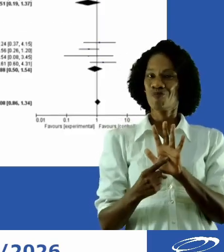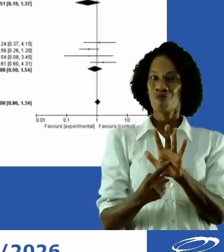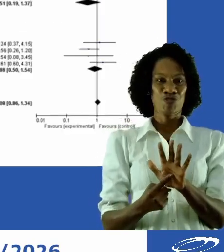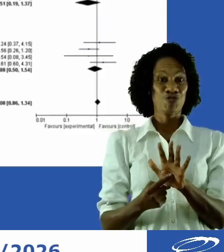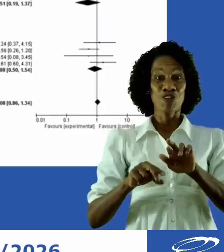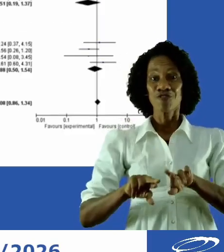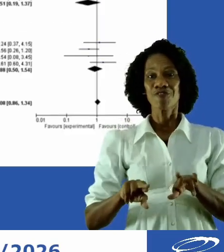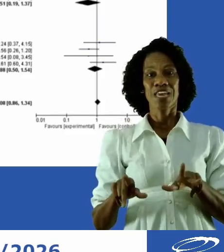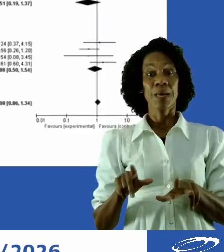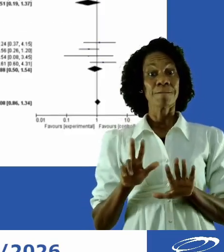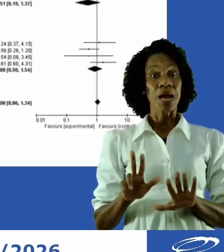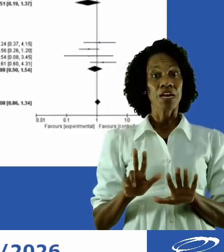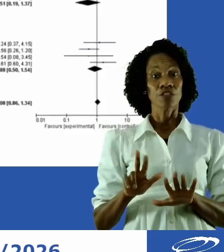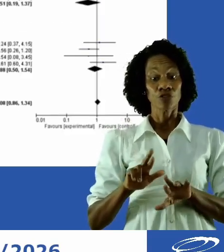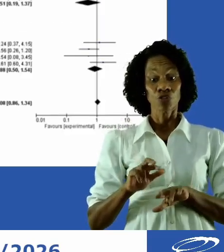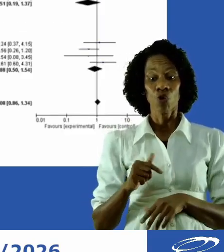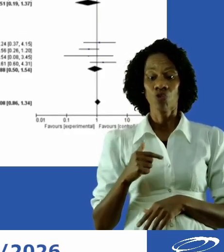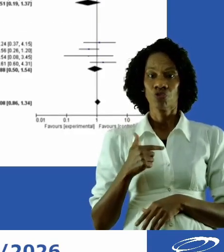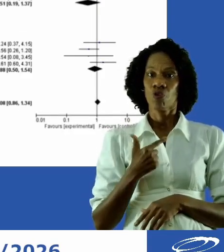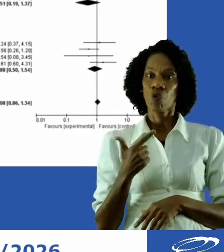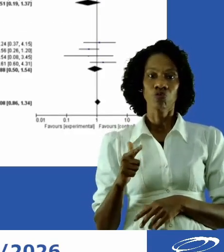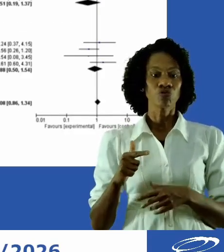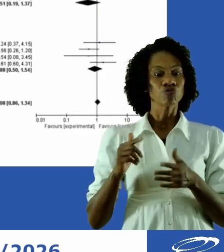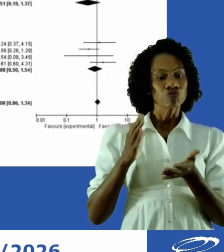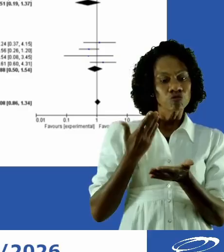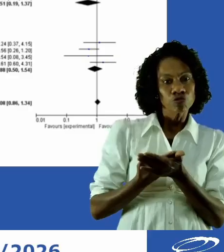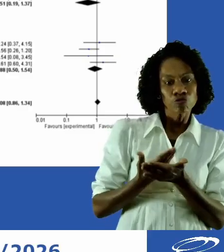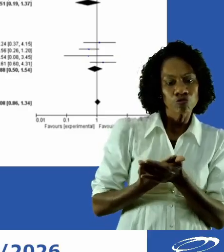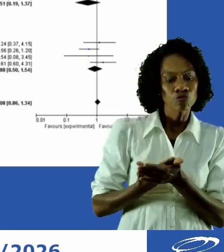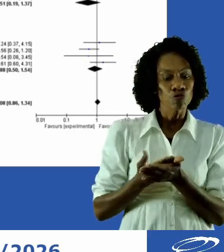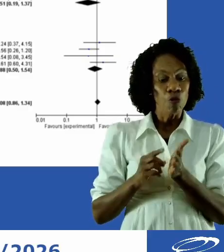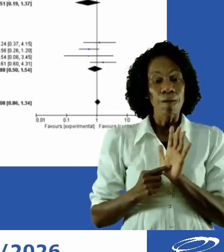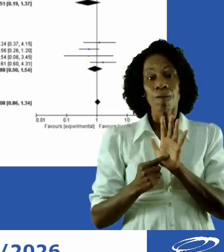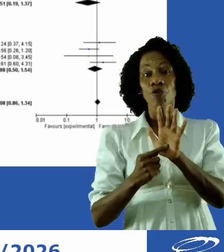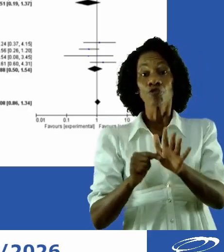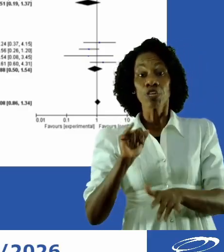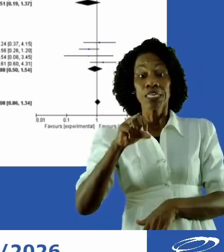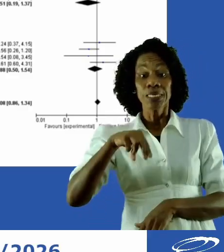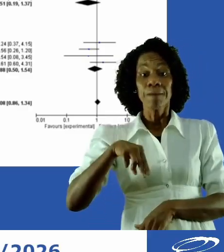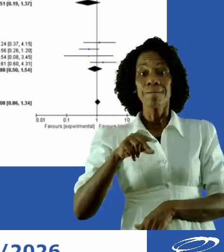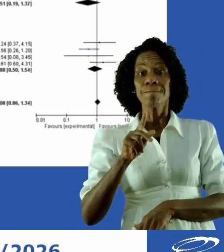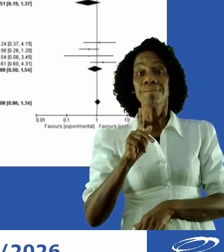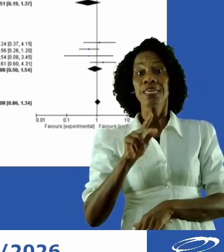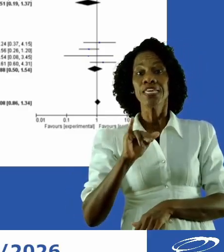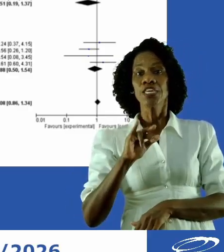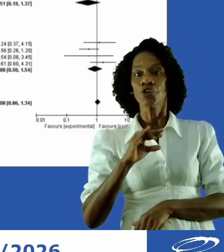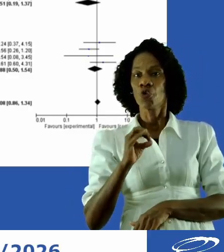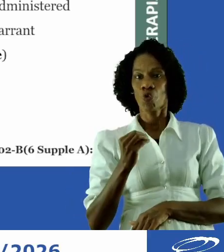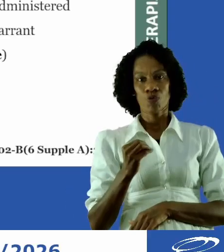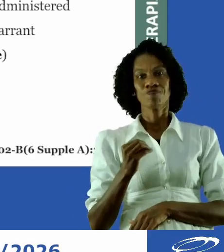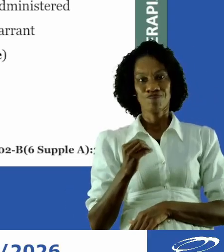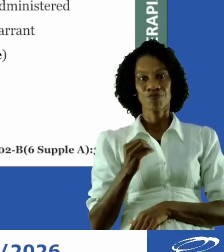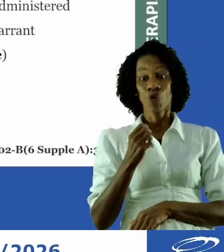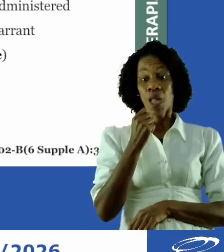pega os estudos maiores, quando você trata empiricamente, o paciente tem muito mais evento adverso antibiótico, óbvio. Isso significa